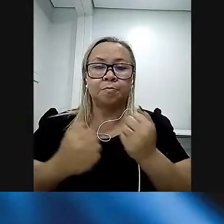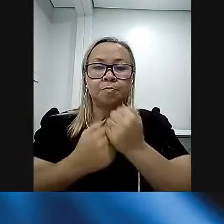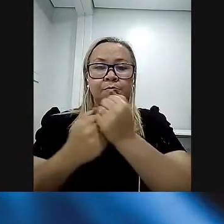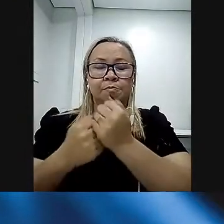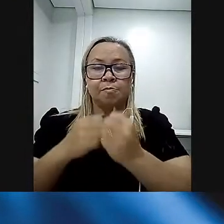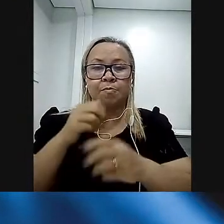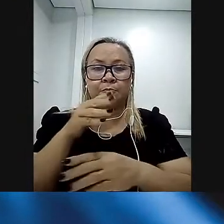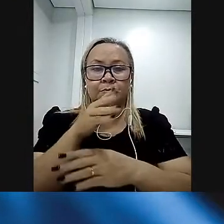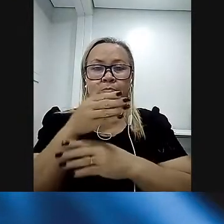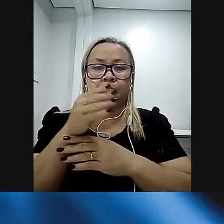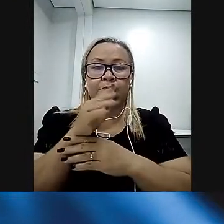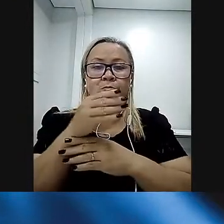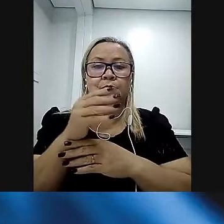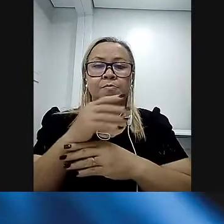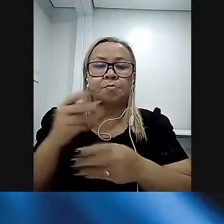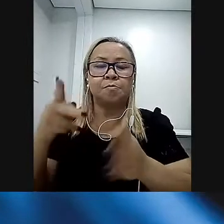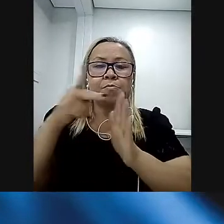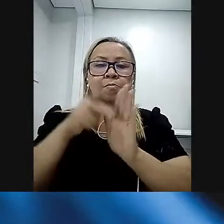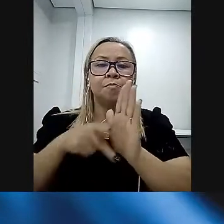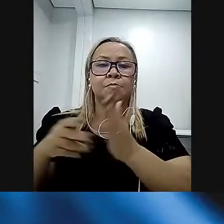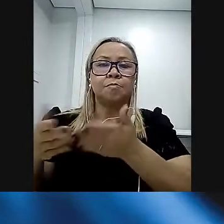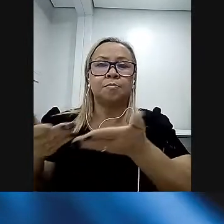O que esse projeto traz é